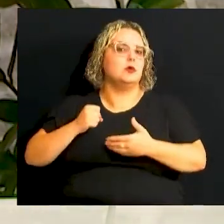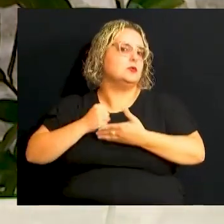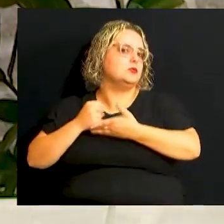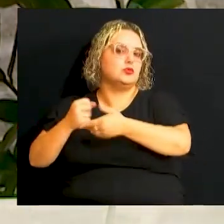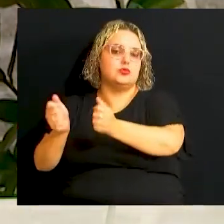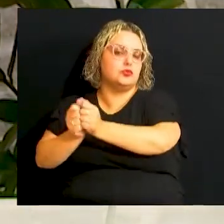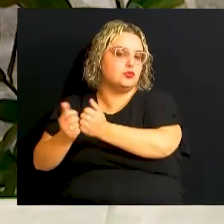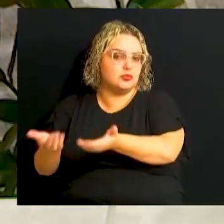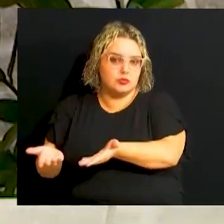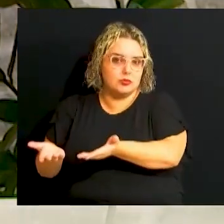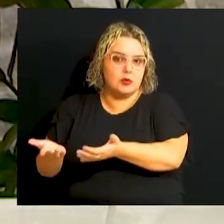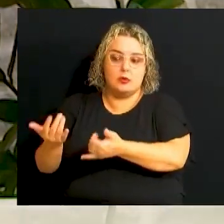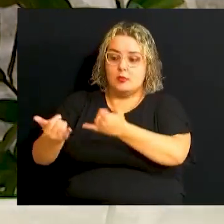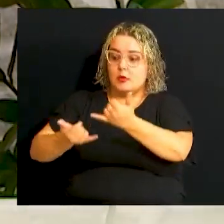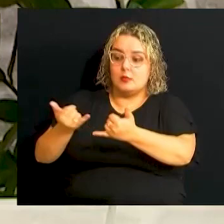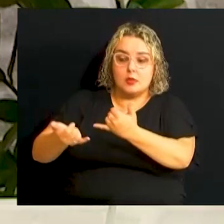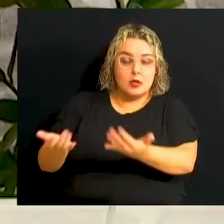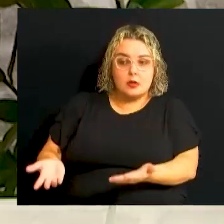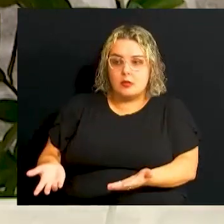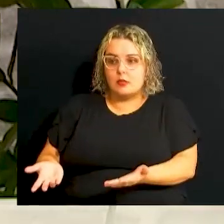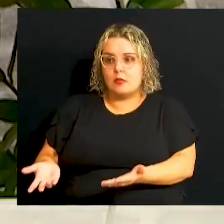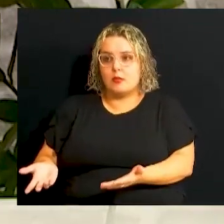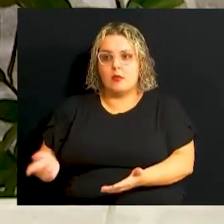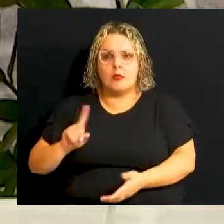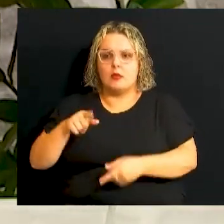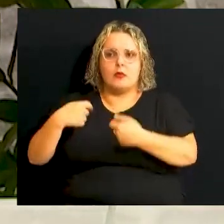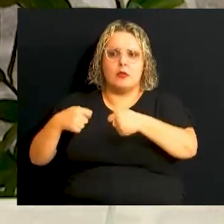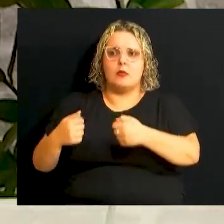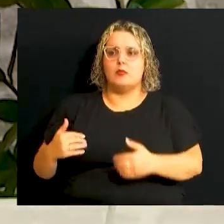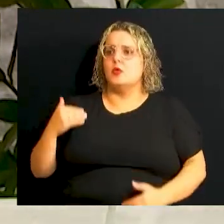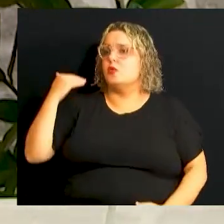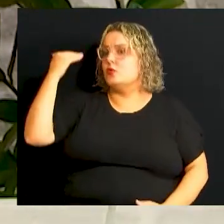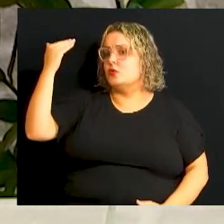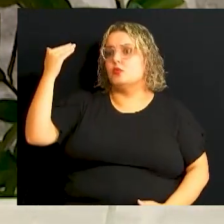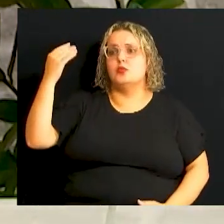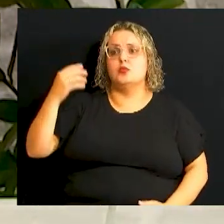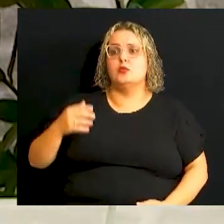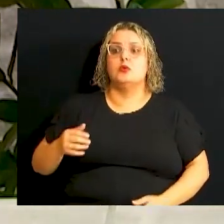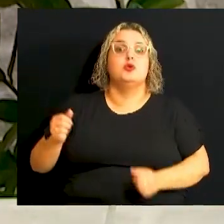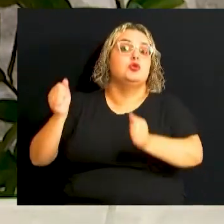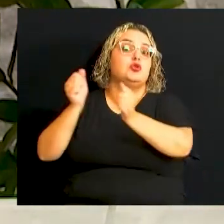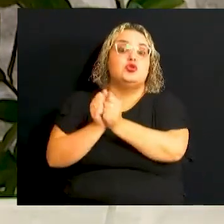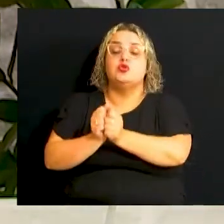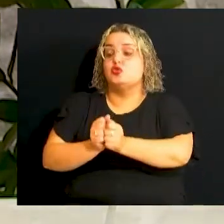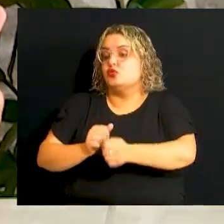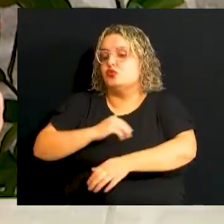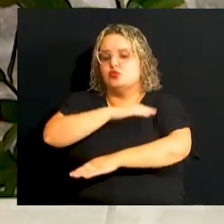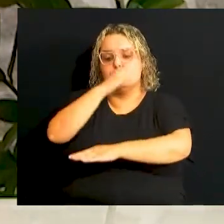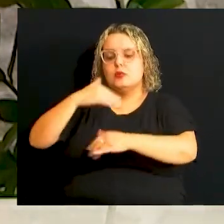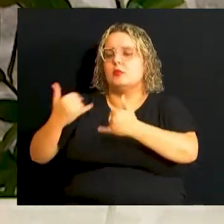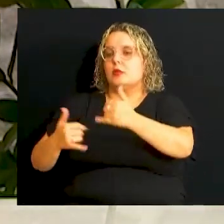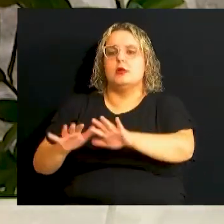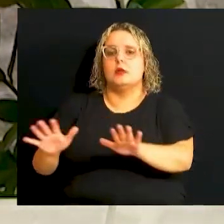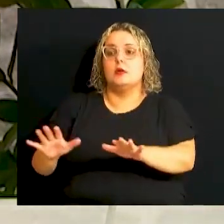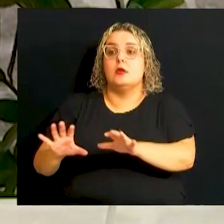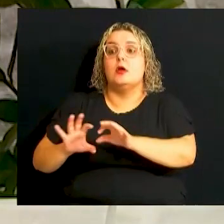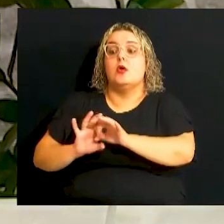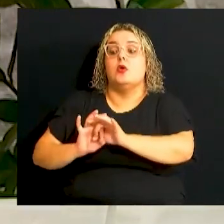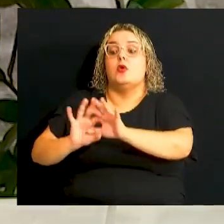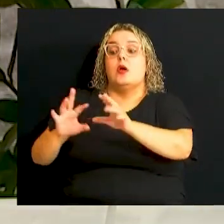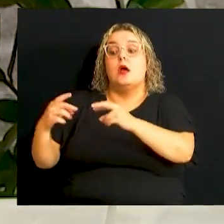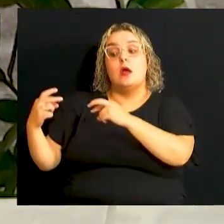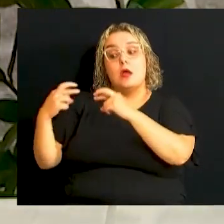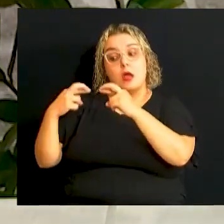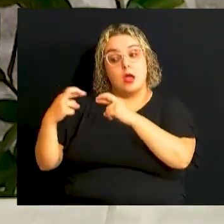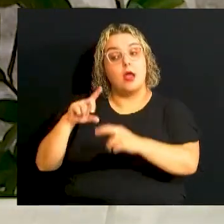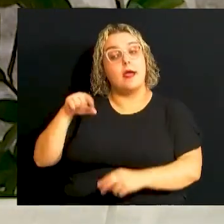Você pode ir com a criança nesse local para brincar. E não há necessidade do adulto intervir o tempo todo na brincadeira. É importante